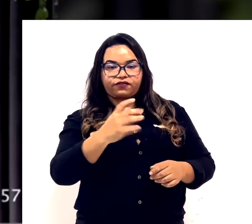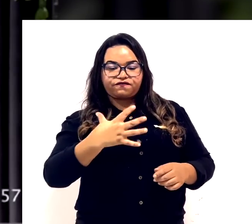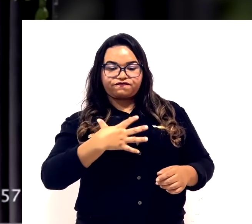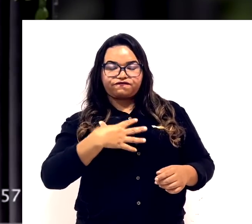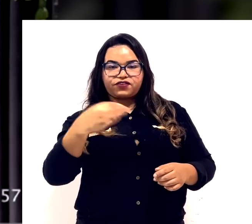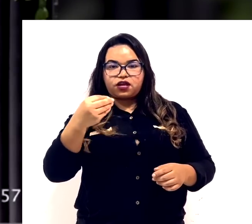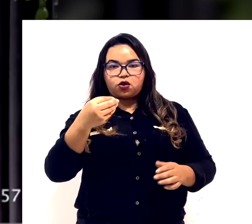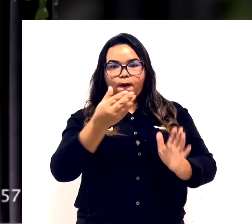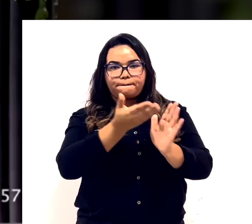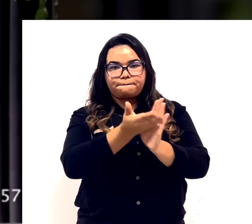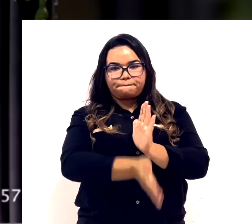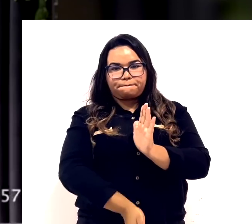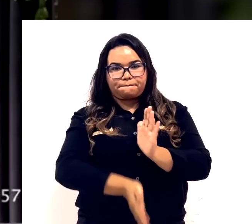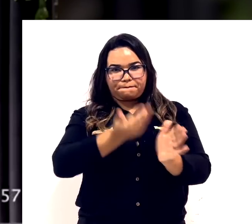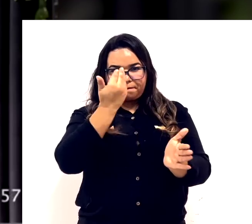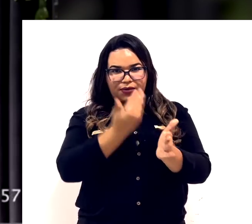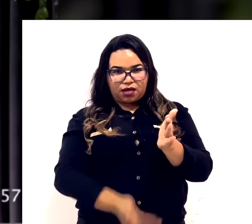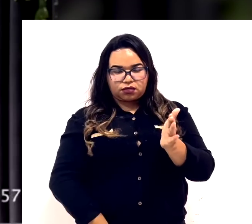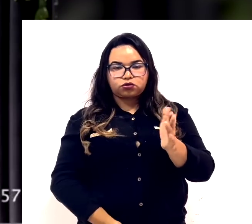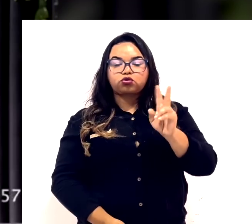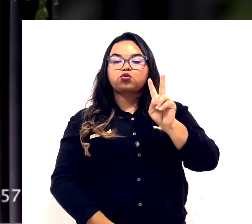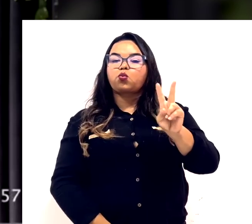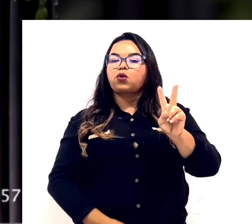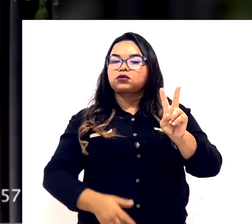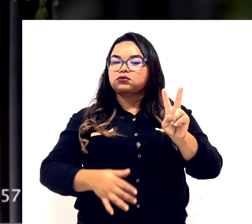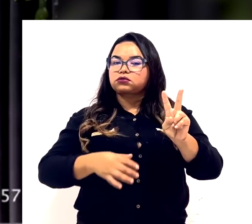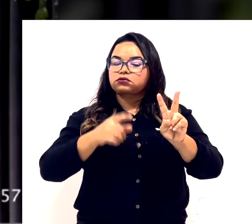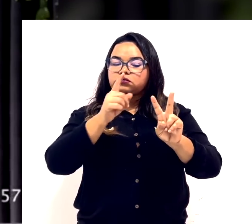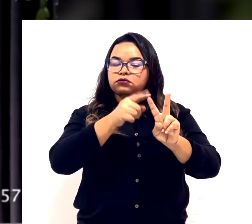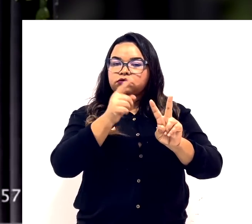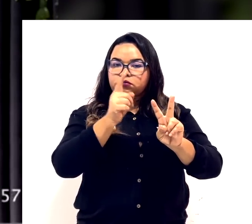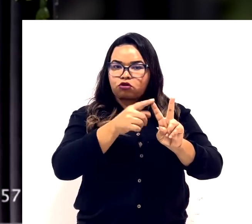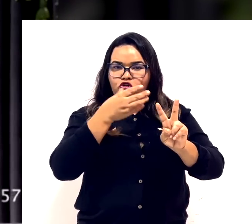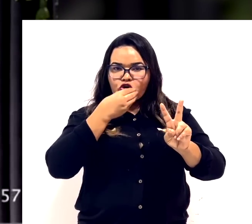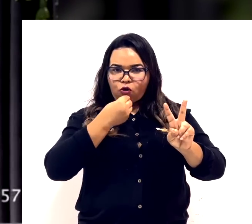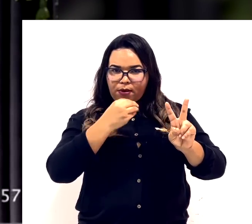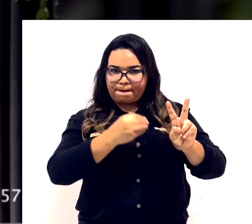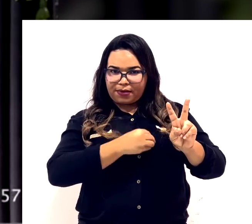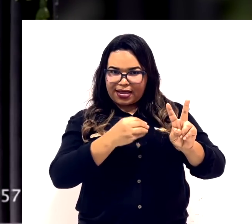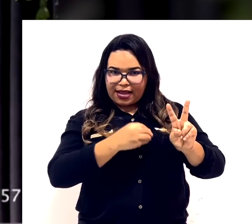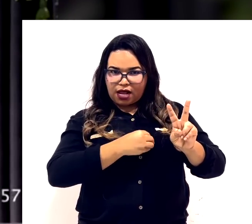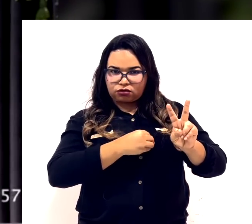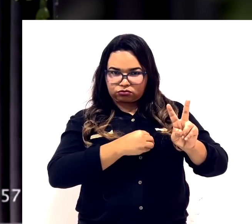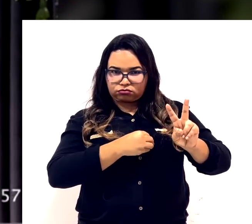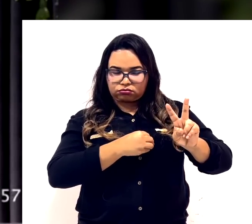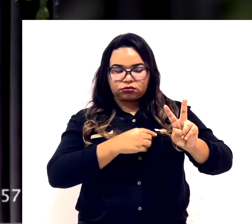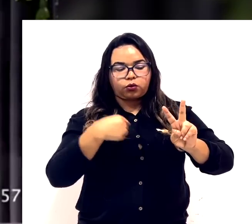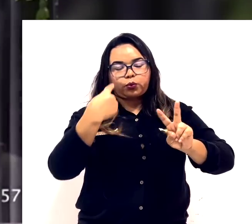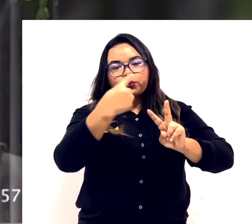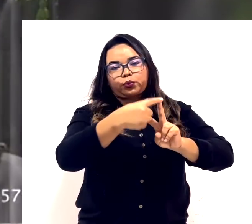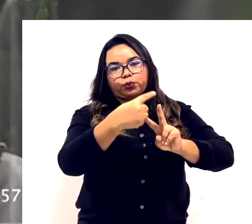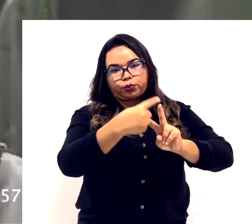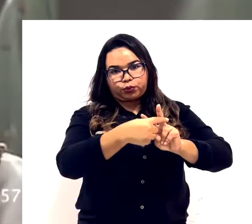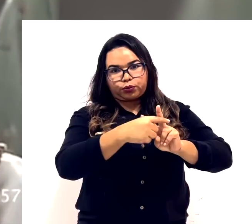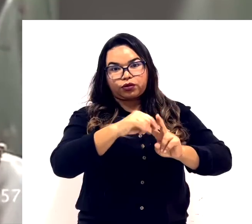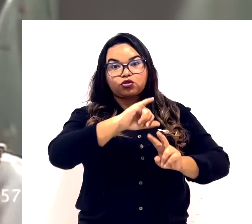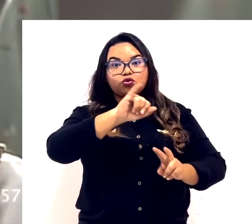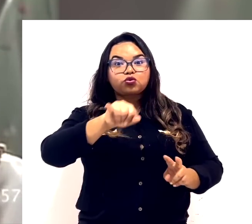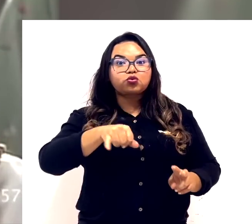Apenas 2. Um é o homem do pecado e o outro foi Judas.